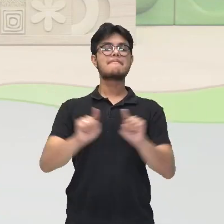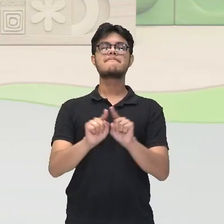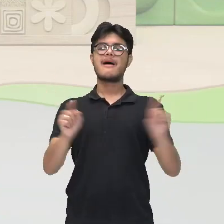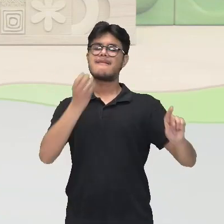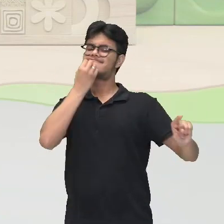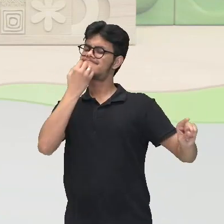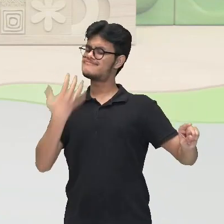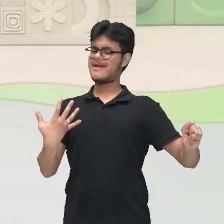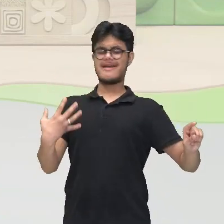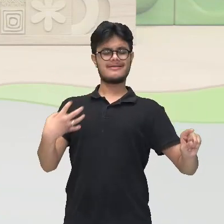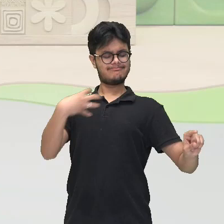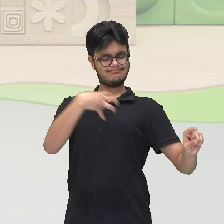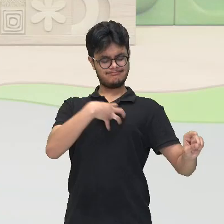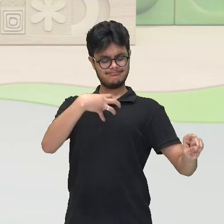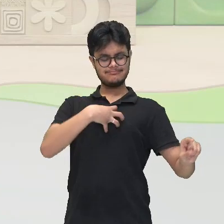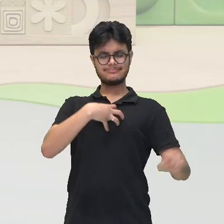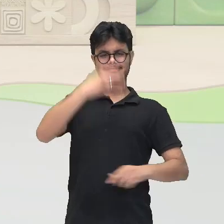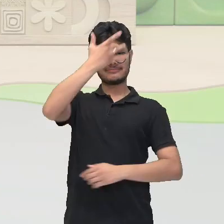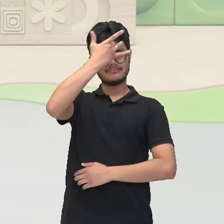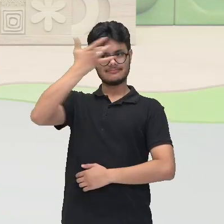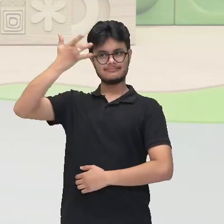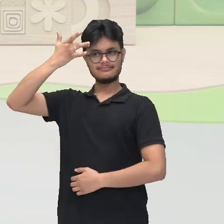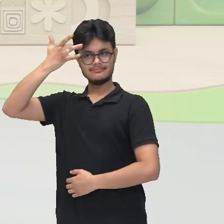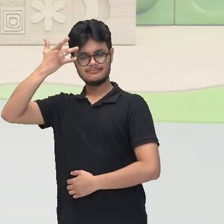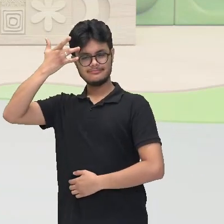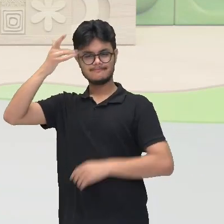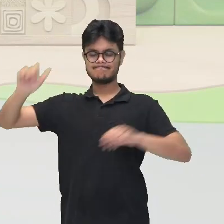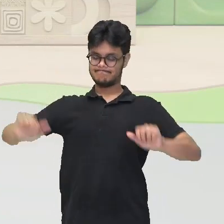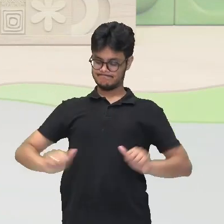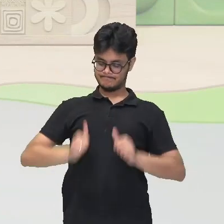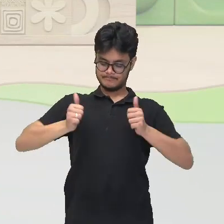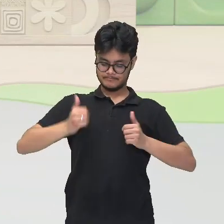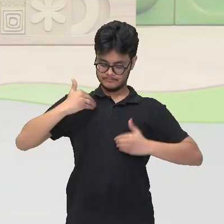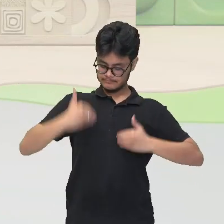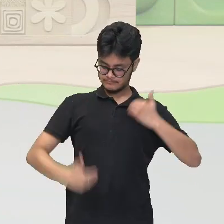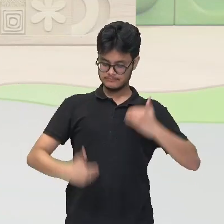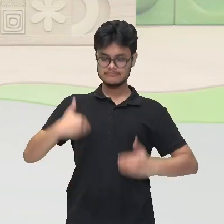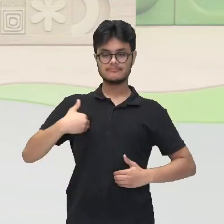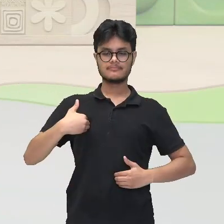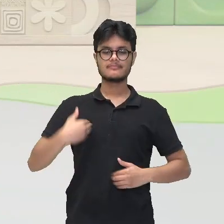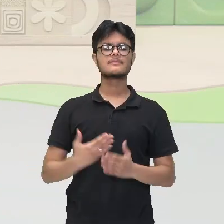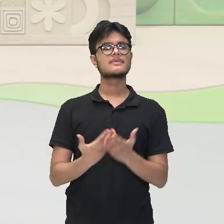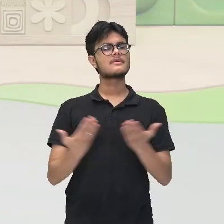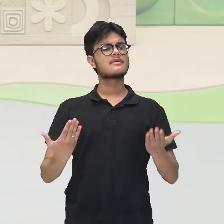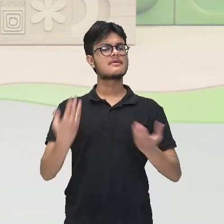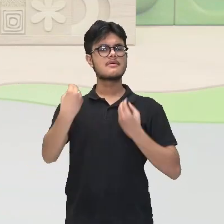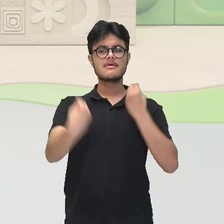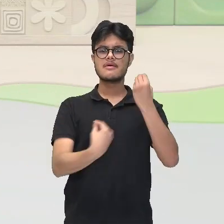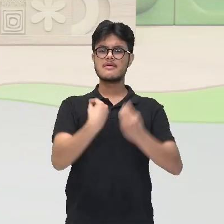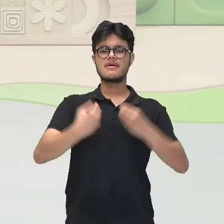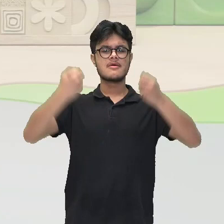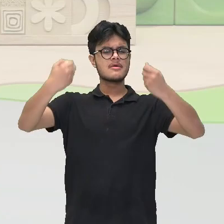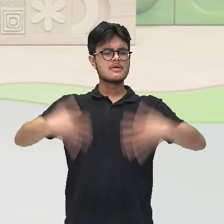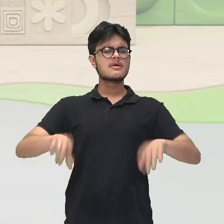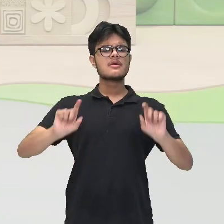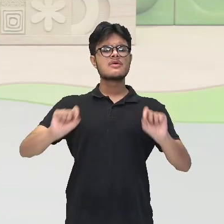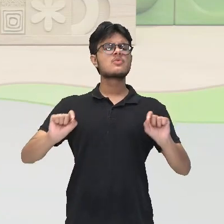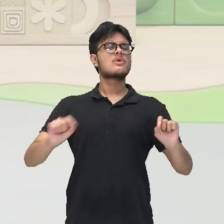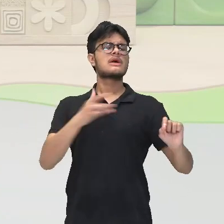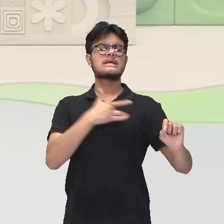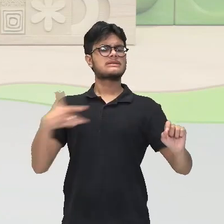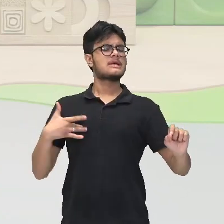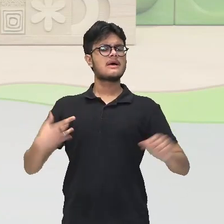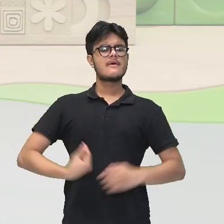mentalmente, espiritualmente, certo? E de que maneira que a gente faz para que a gente seja realmente